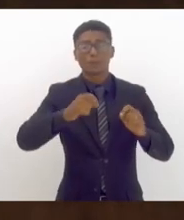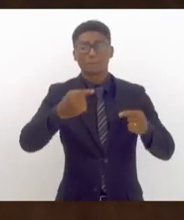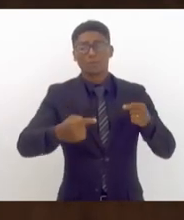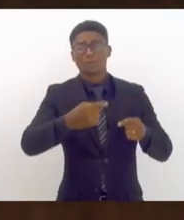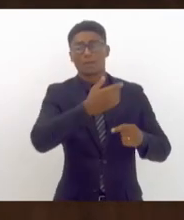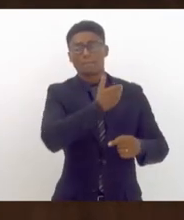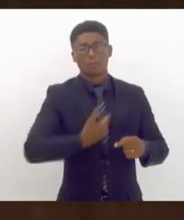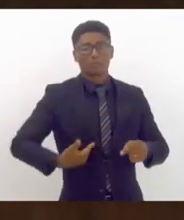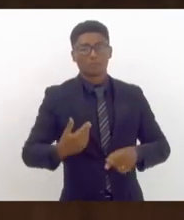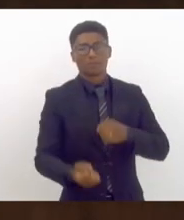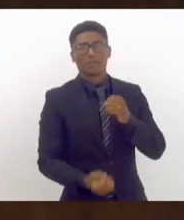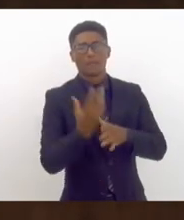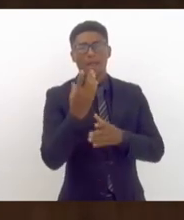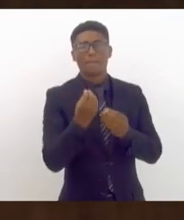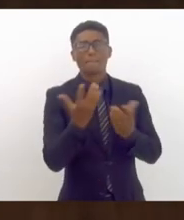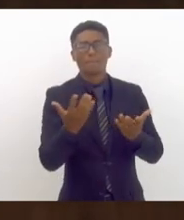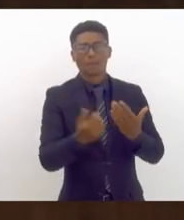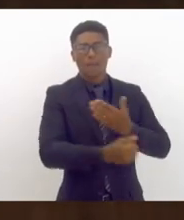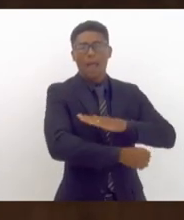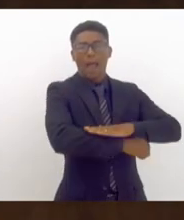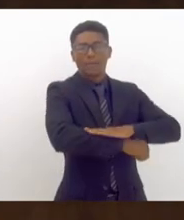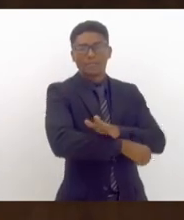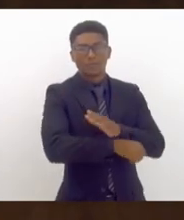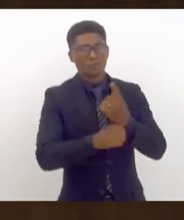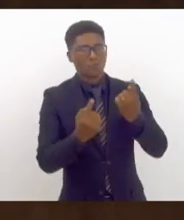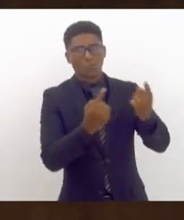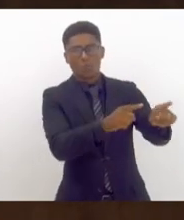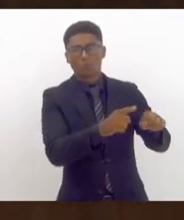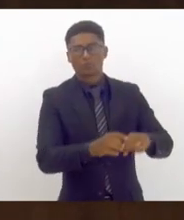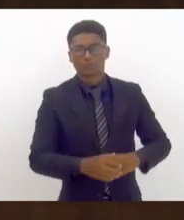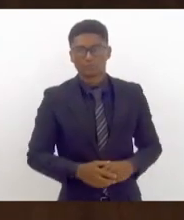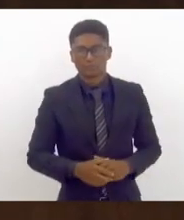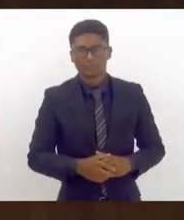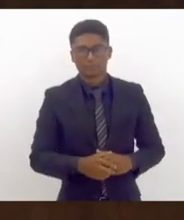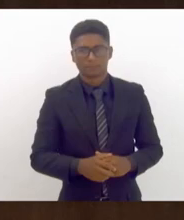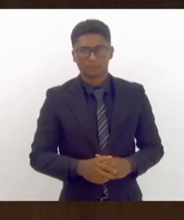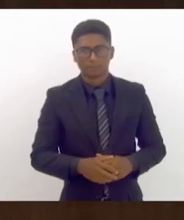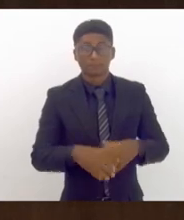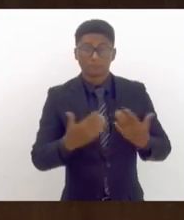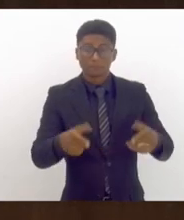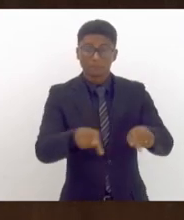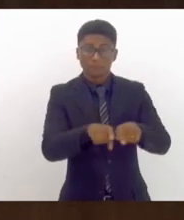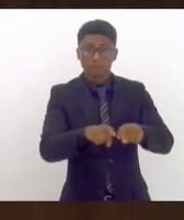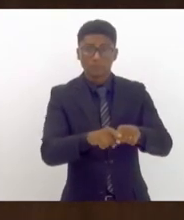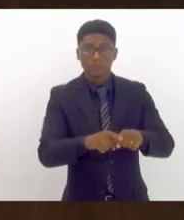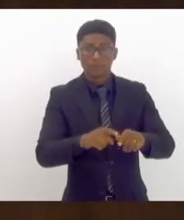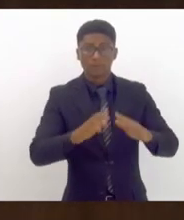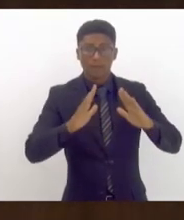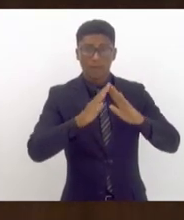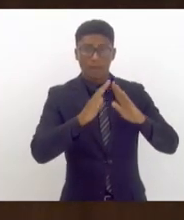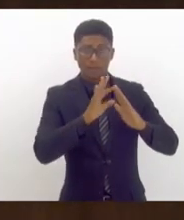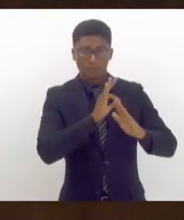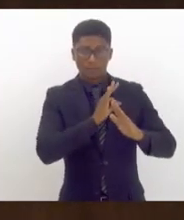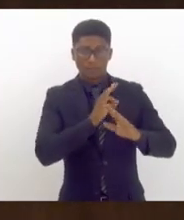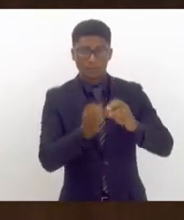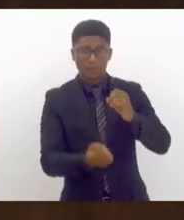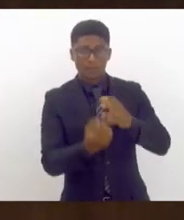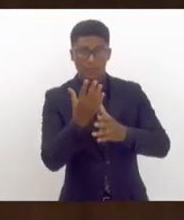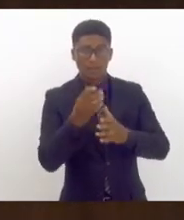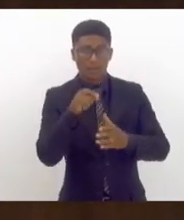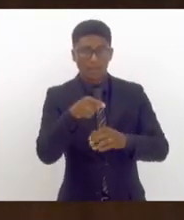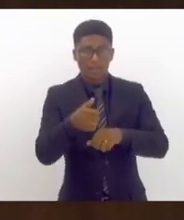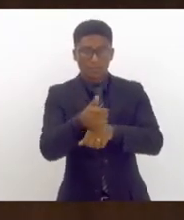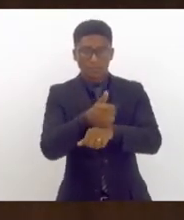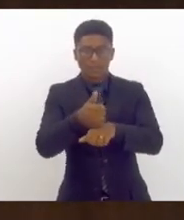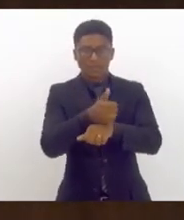questão relacionada a uma unidade especializada em crimes raciais e delitos de intolerância, também é importante, né? Primeiro,